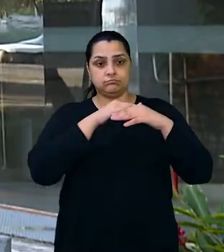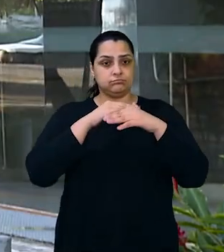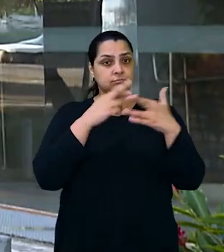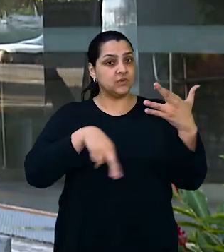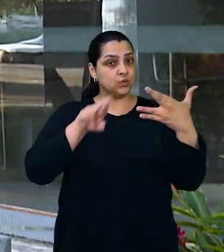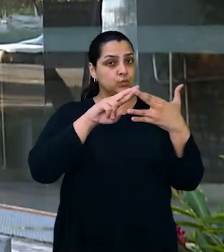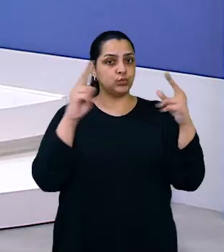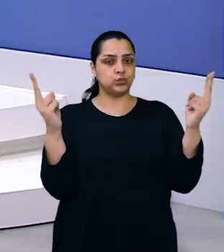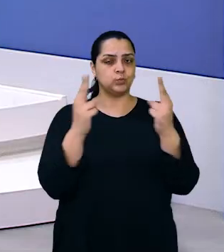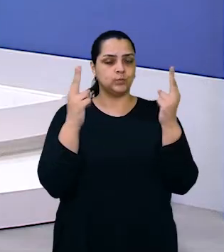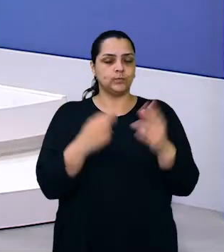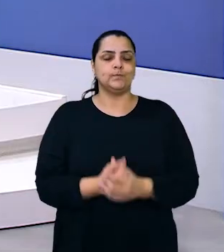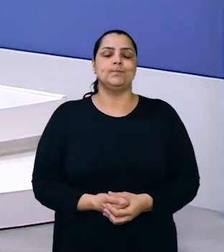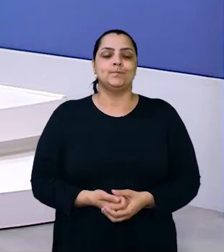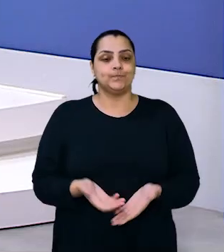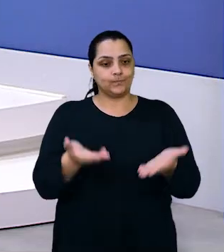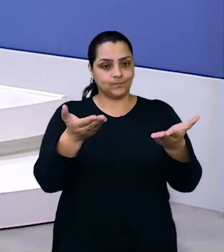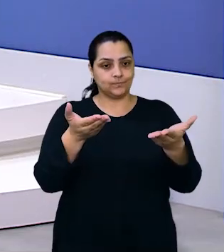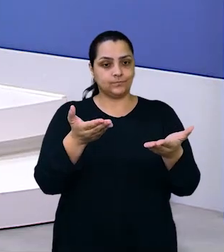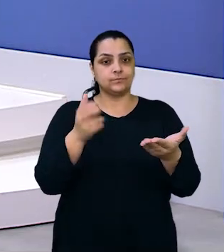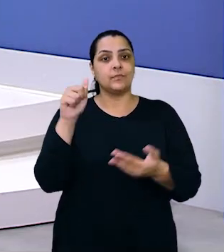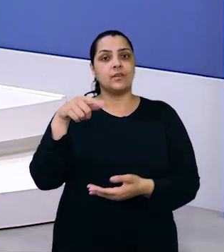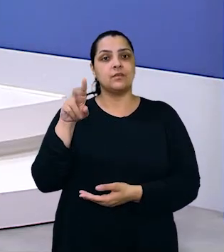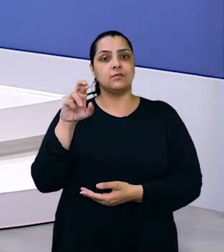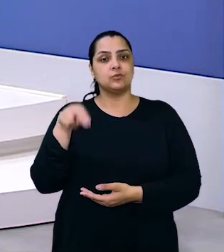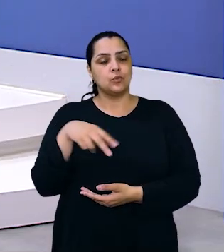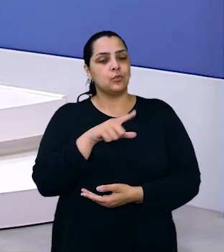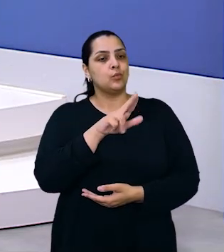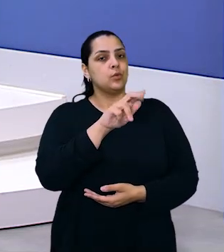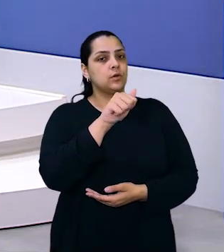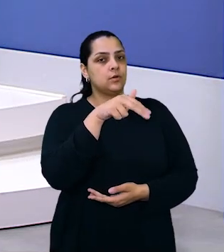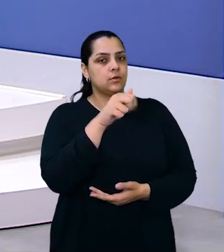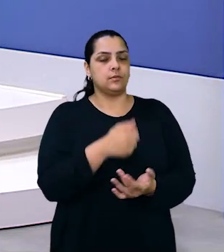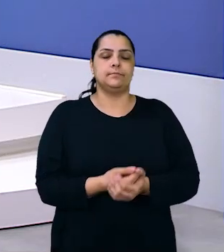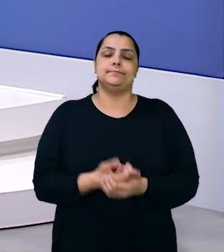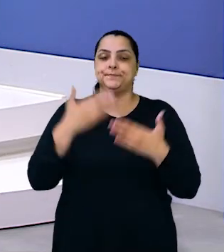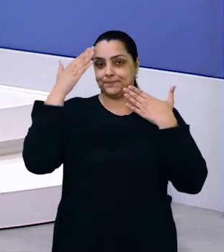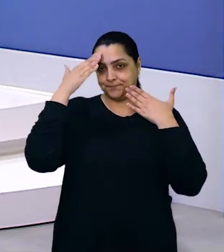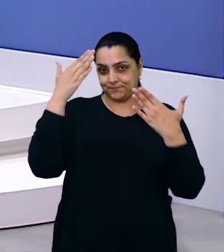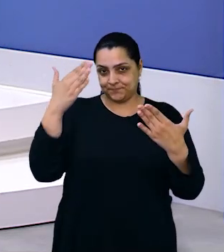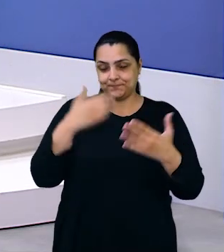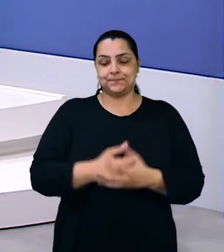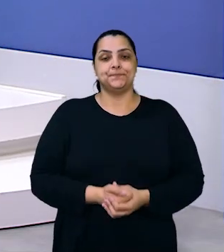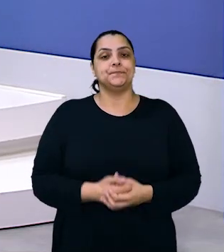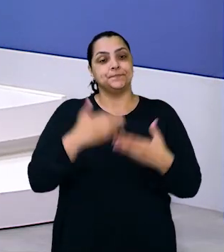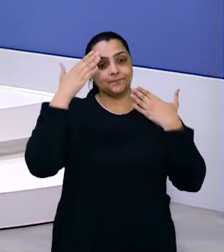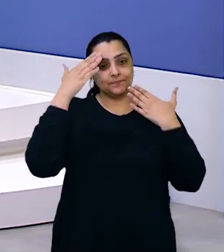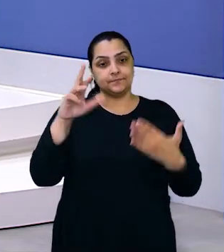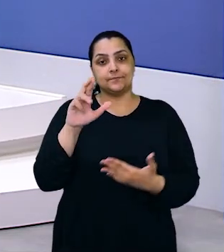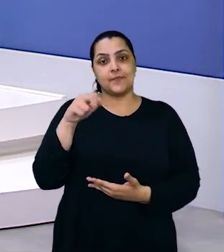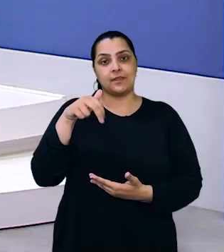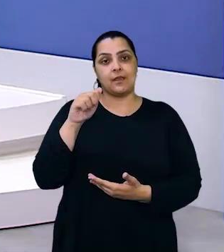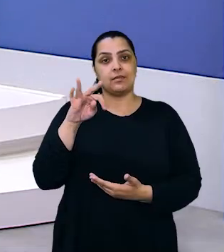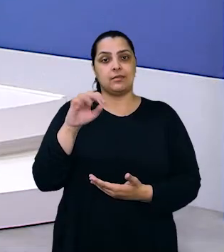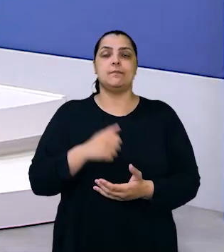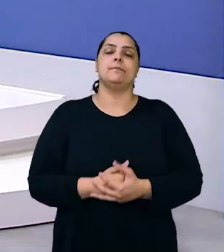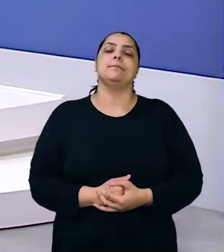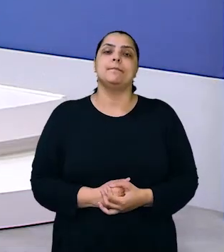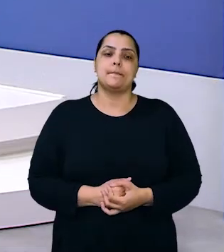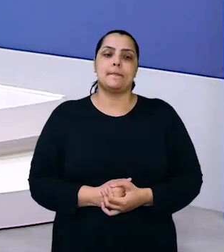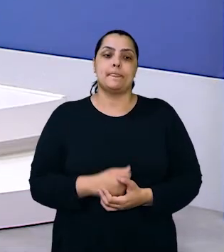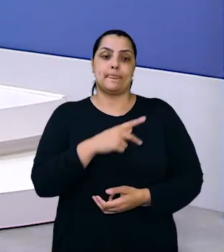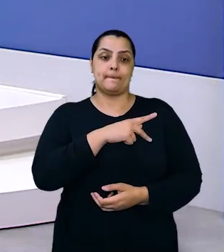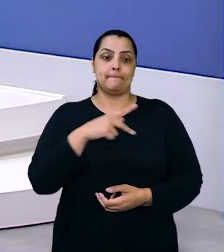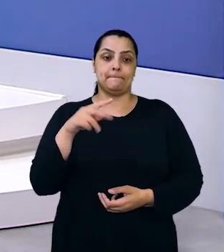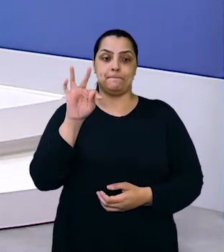Não cabe mais recurso. Volto com vocês, Anderson e Luana. Muito obrigada, Renata. Obrigado, Renata. E o